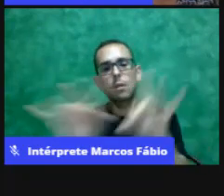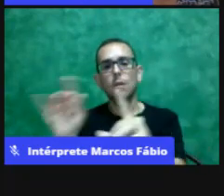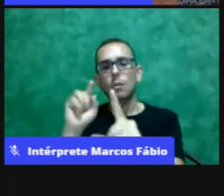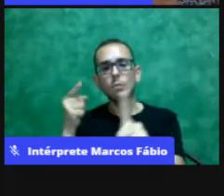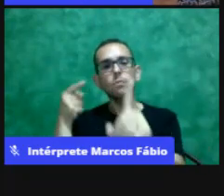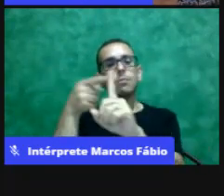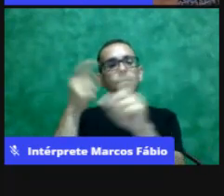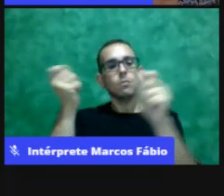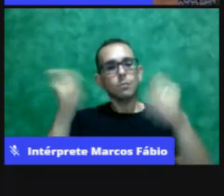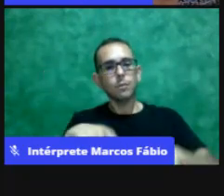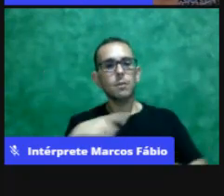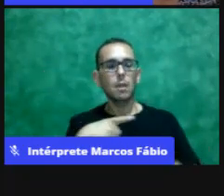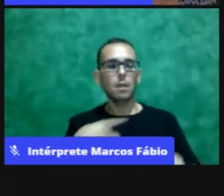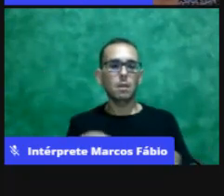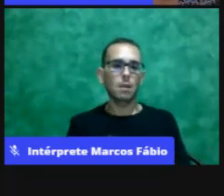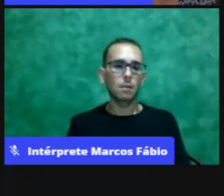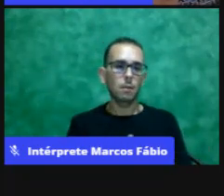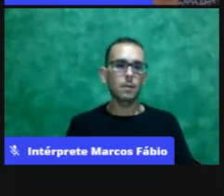o podcast.